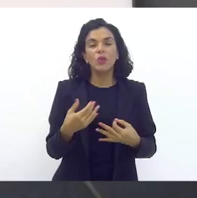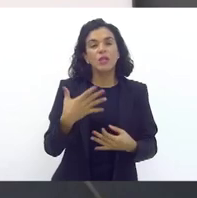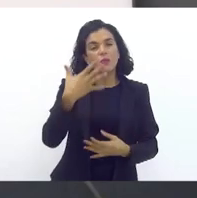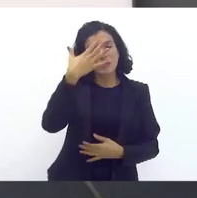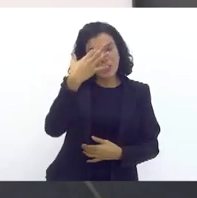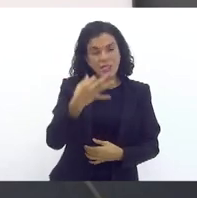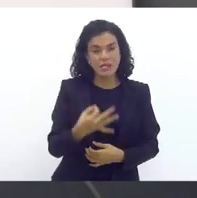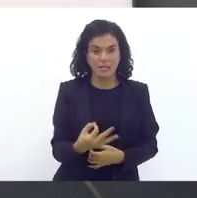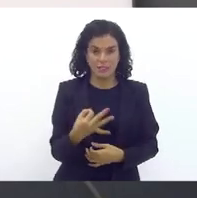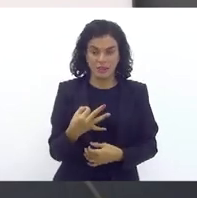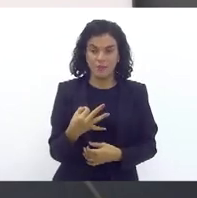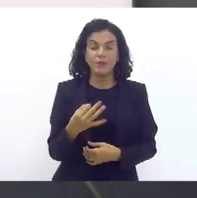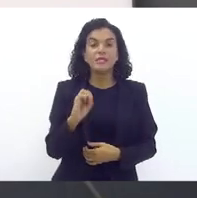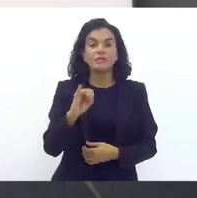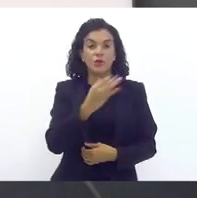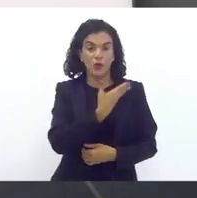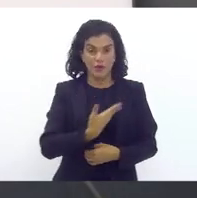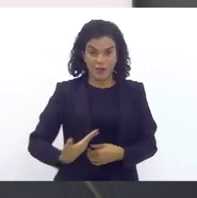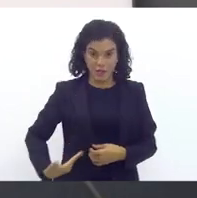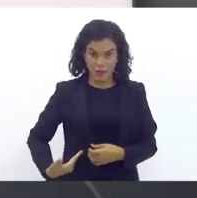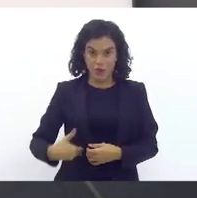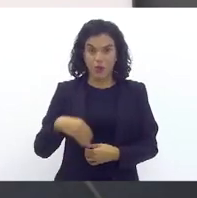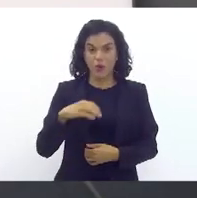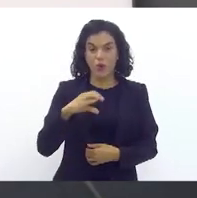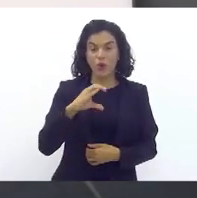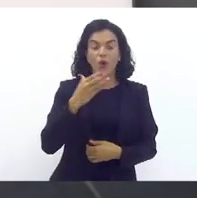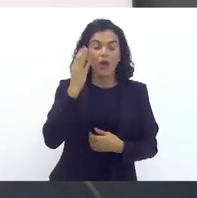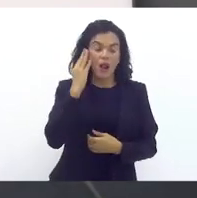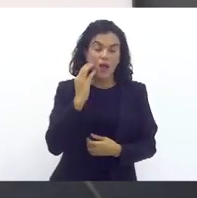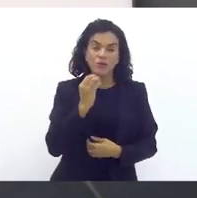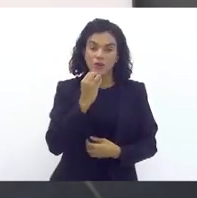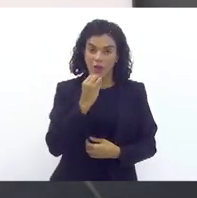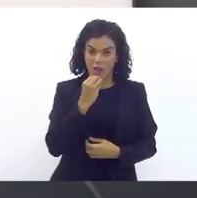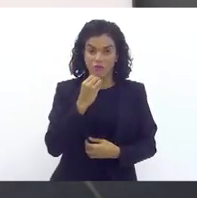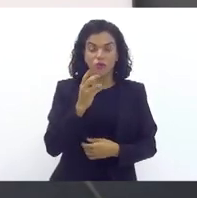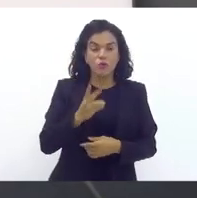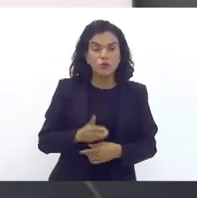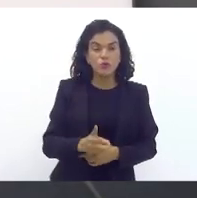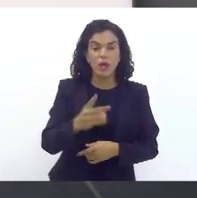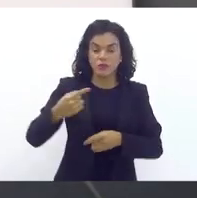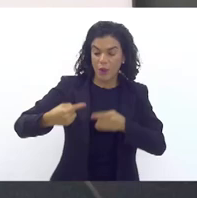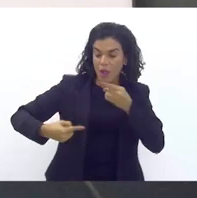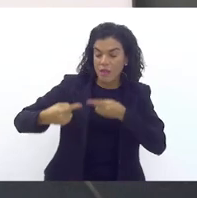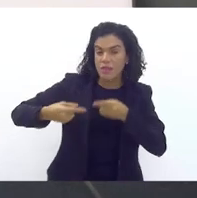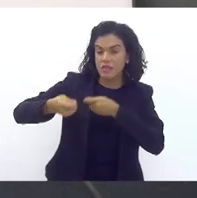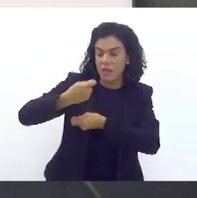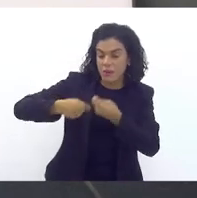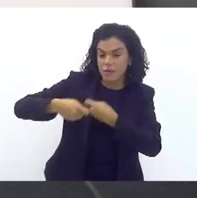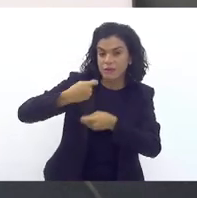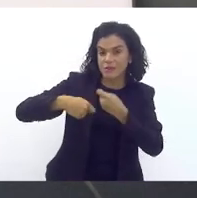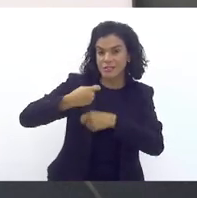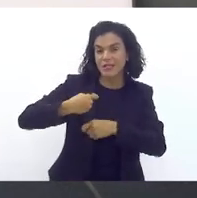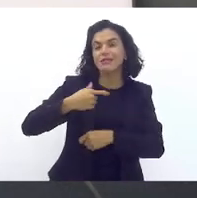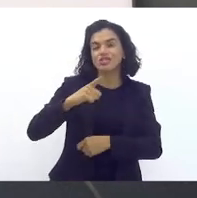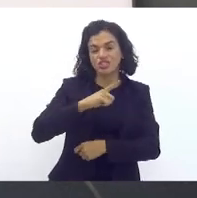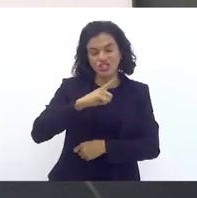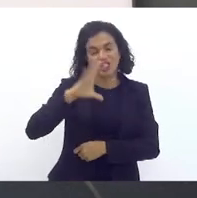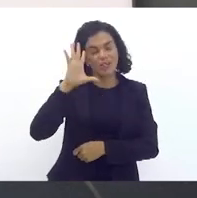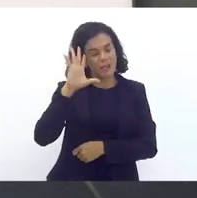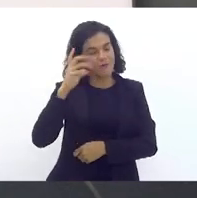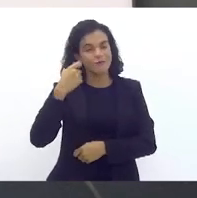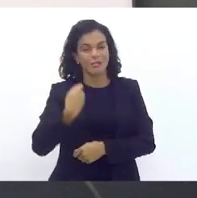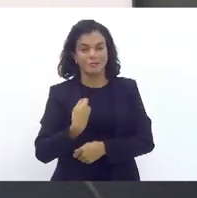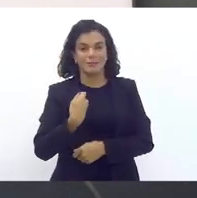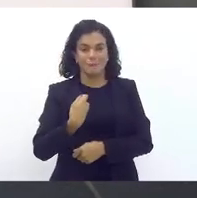certeza que se o governador Cláudio Castro tivesse continuado conosco na mesma negociação, nós traríamos uma solução negociada para o